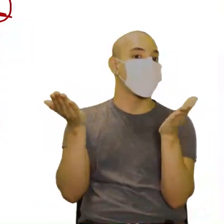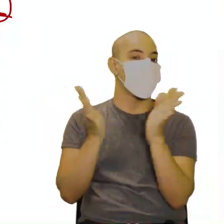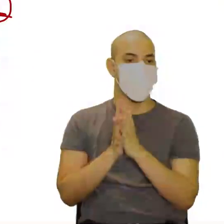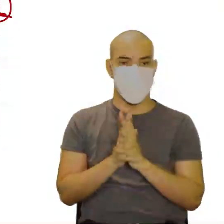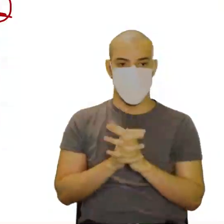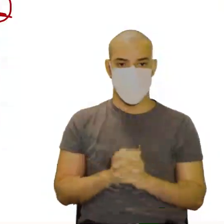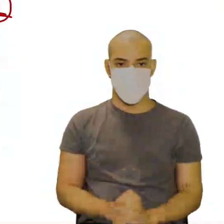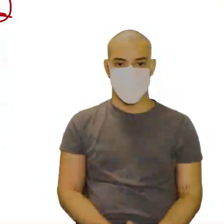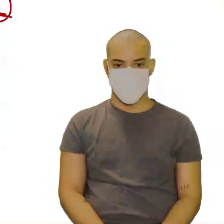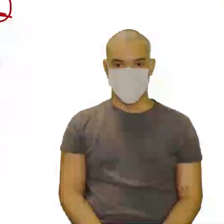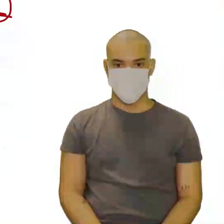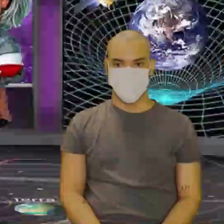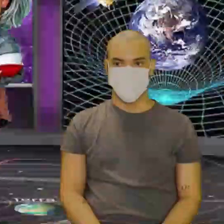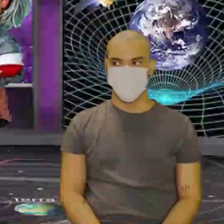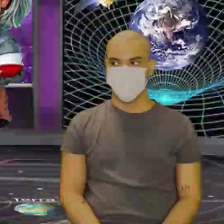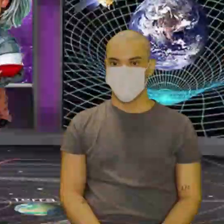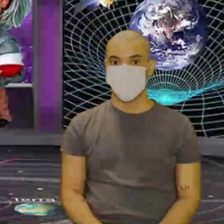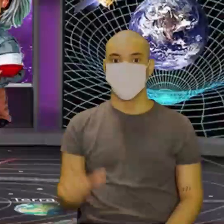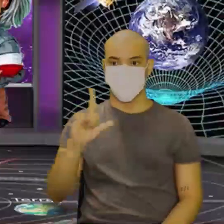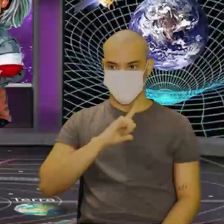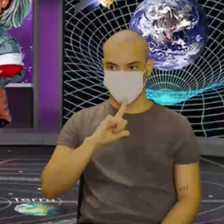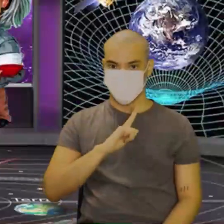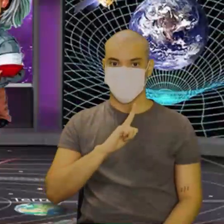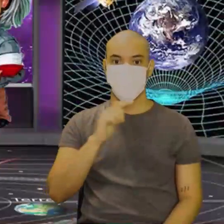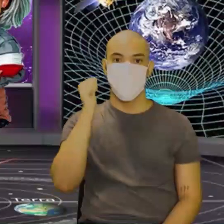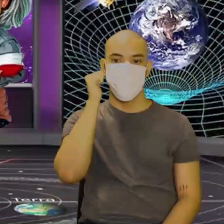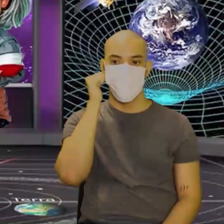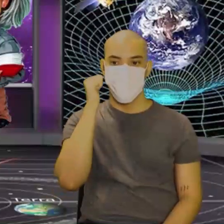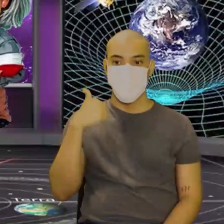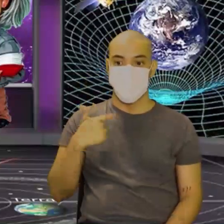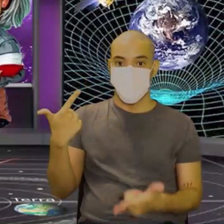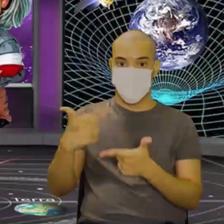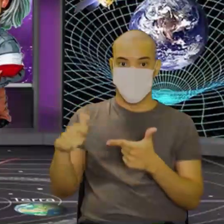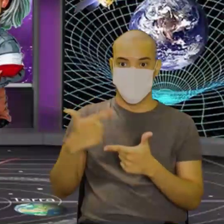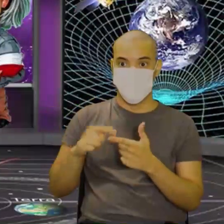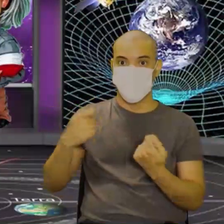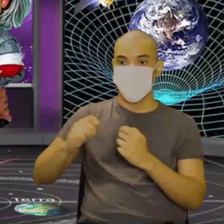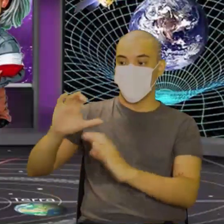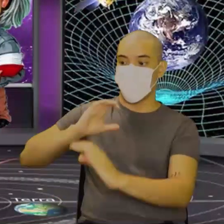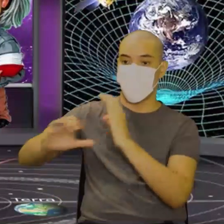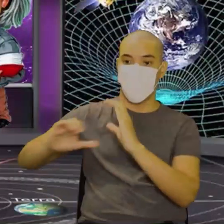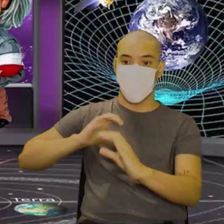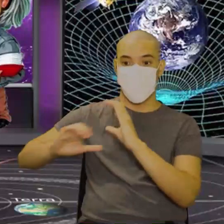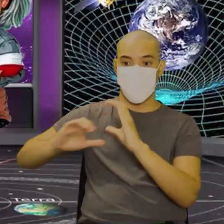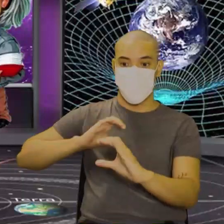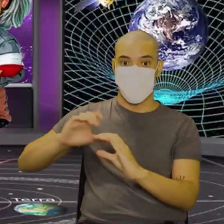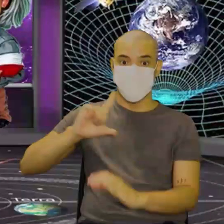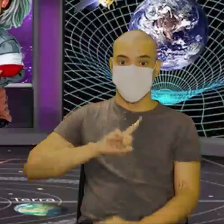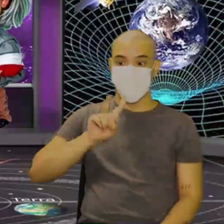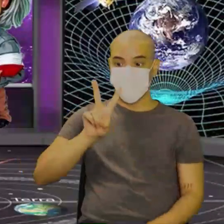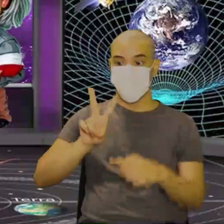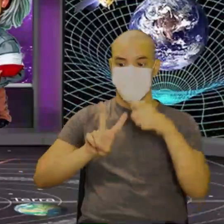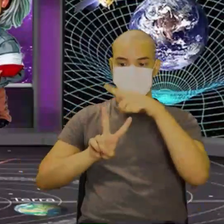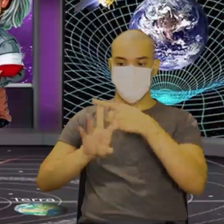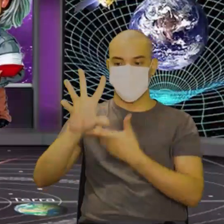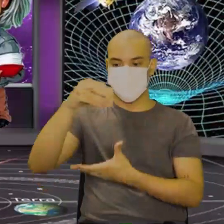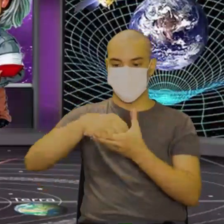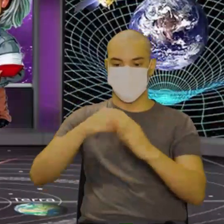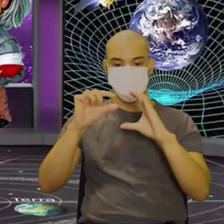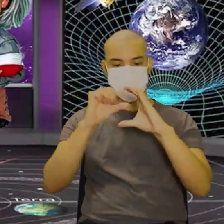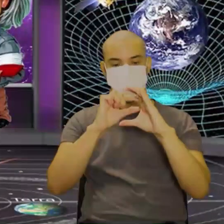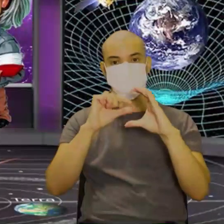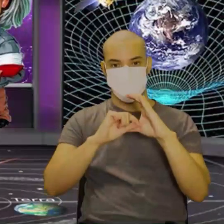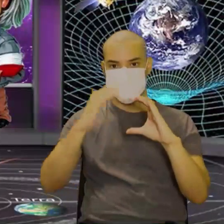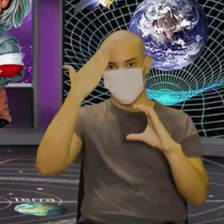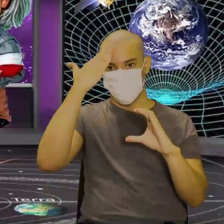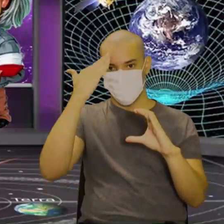a situação ali, né? Ele tem um rádio e nesse rádio ele tem que se comunicar. Tinha 2 capacitores lá dentro. A gente sabe